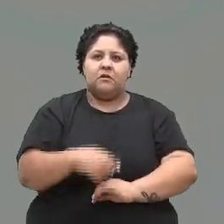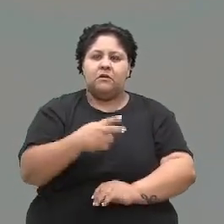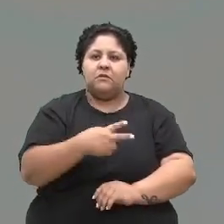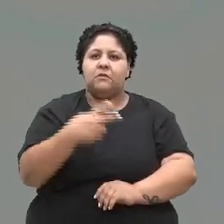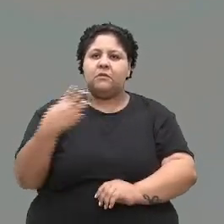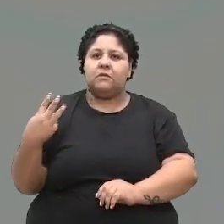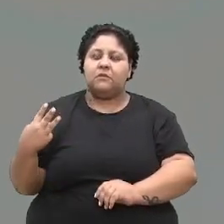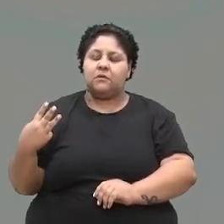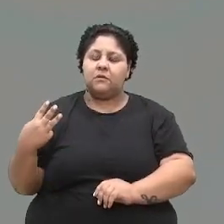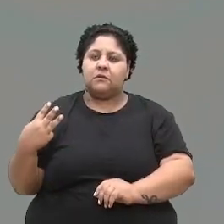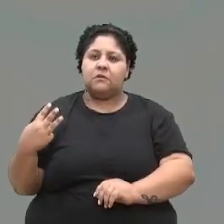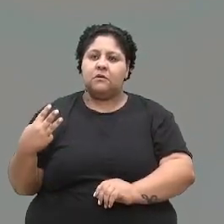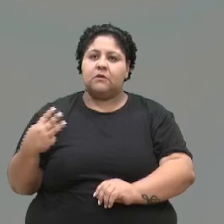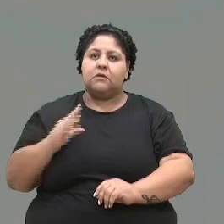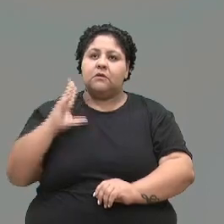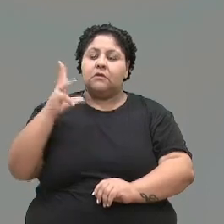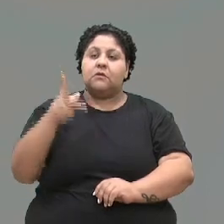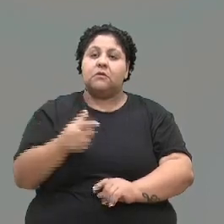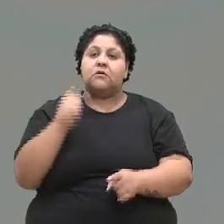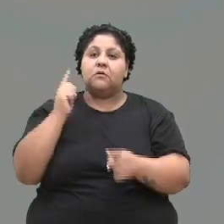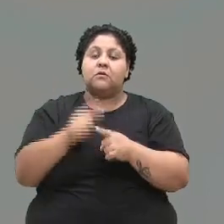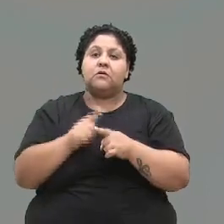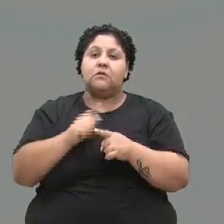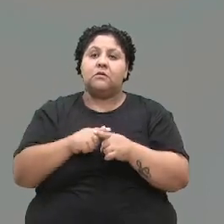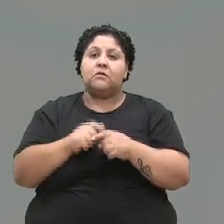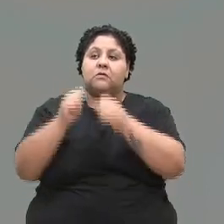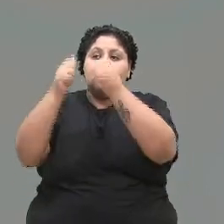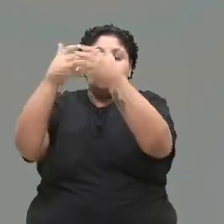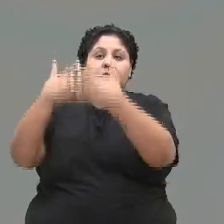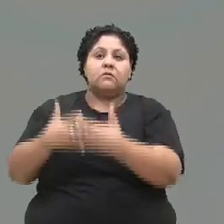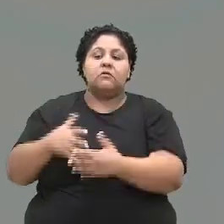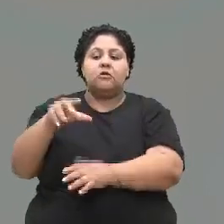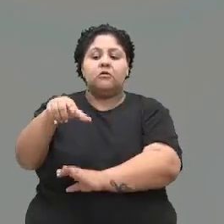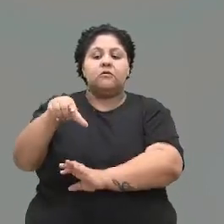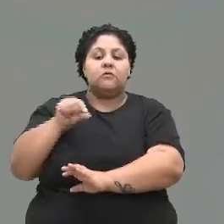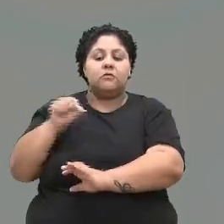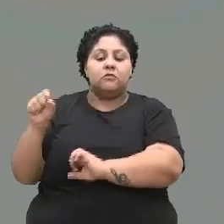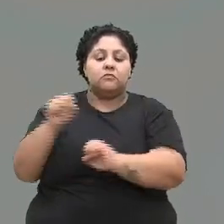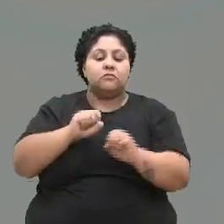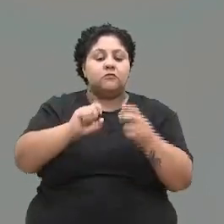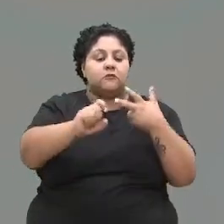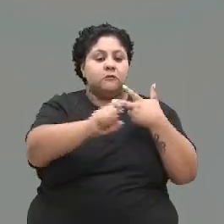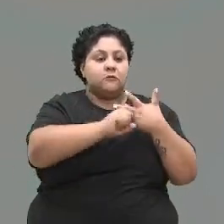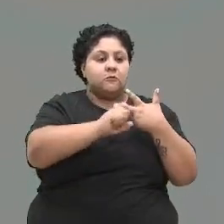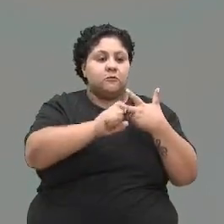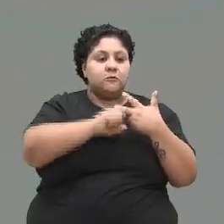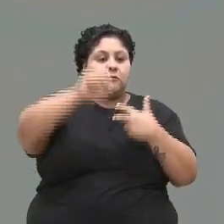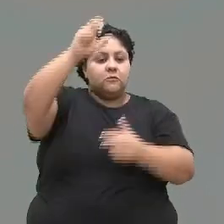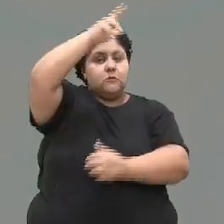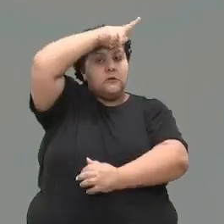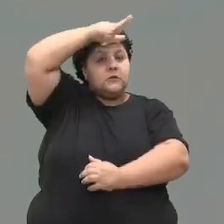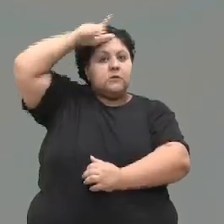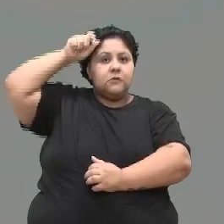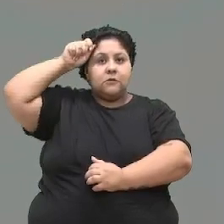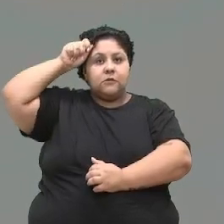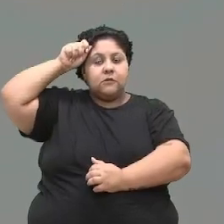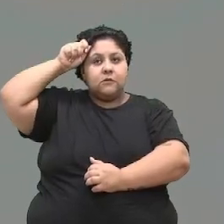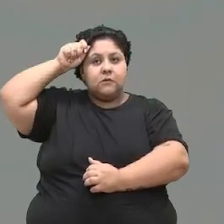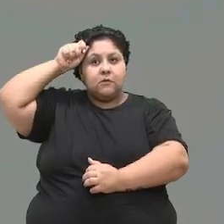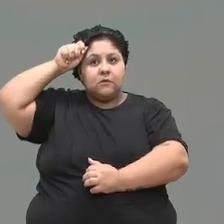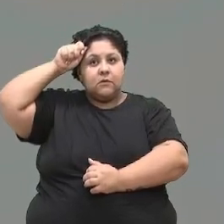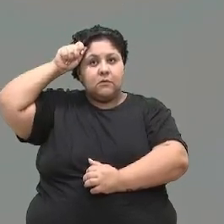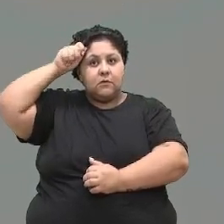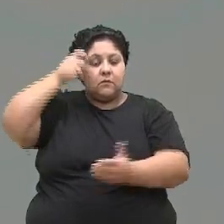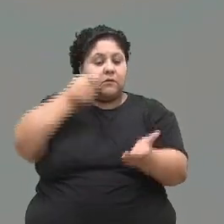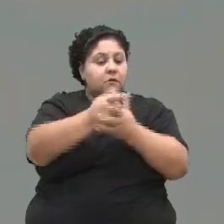23. Quais motivos justificam a decisão do Poder Executivo Municipal que desobriga a